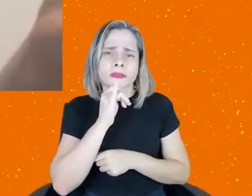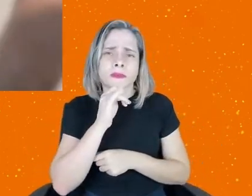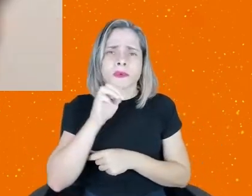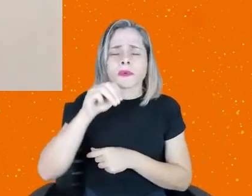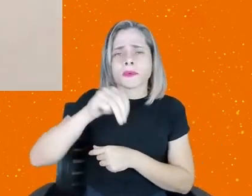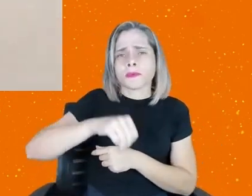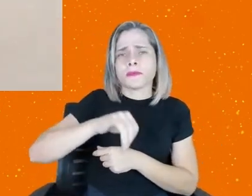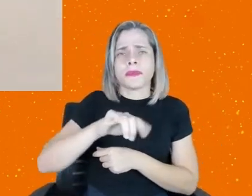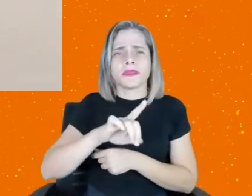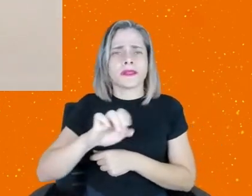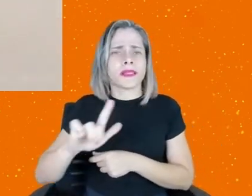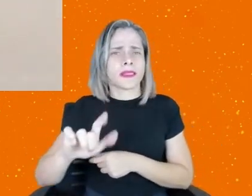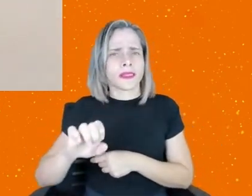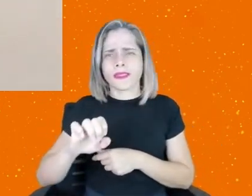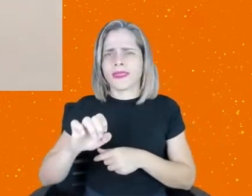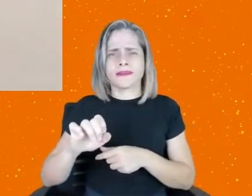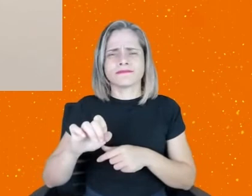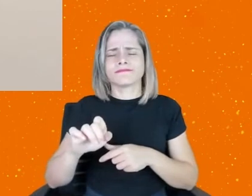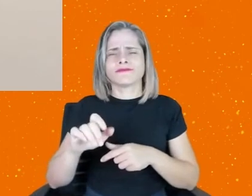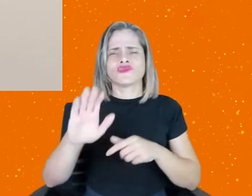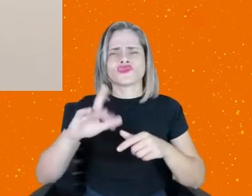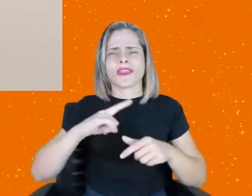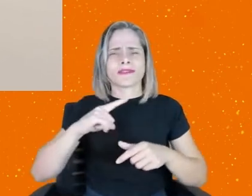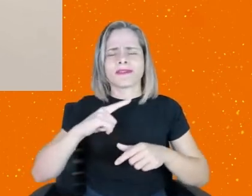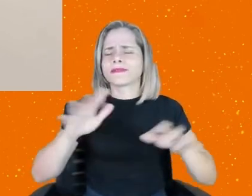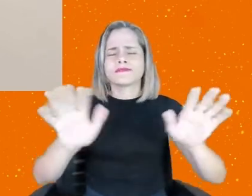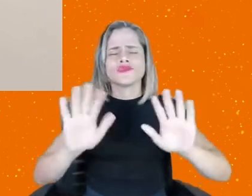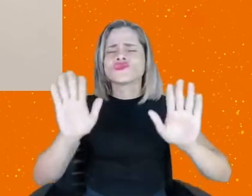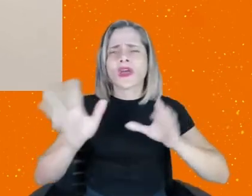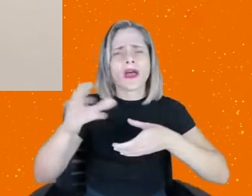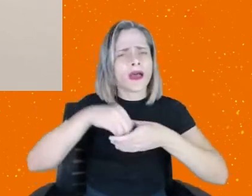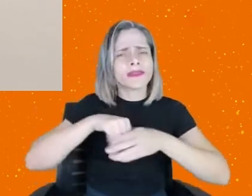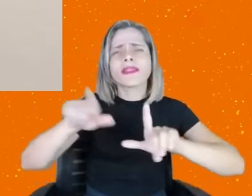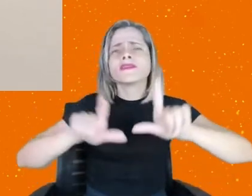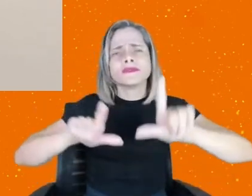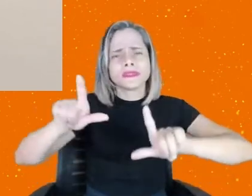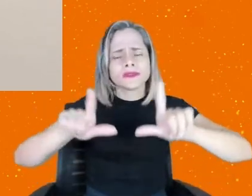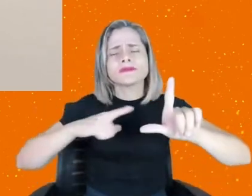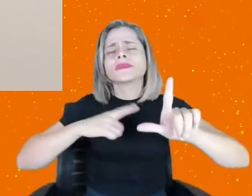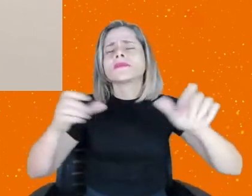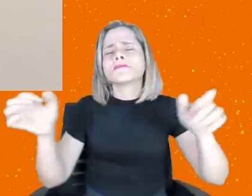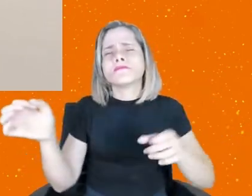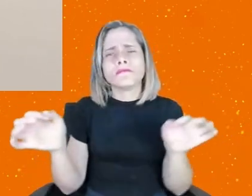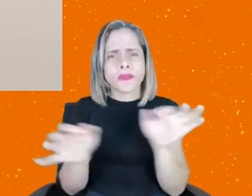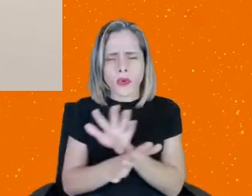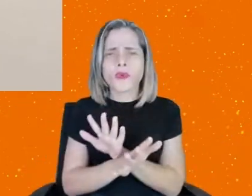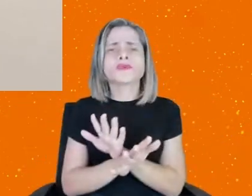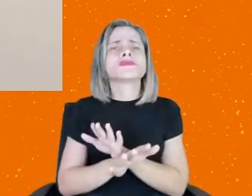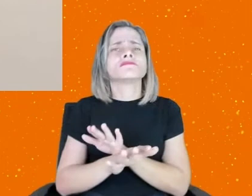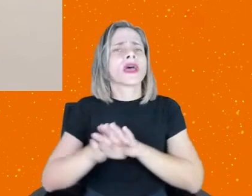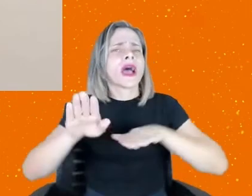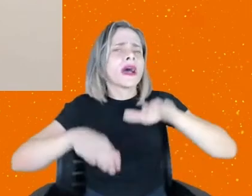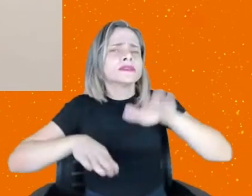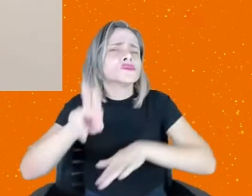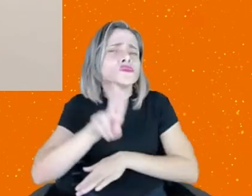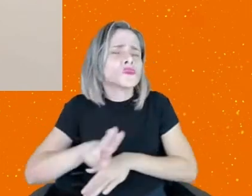só aproveitando algo é que os televisores já vão trazer de qualquer forma em muitas vezes nem a tensão utilizados o cliente nem sabe